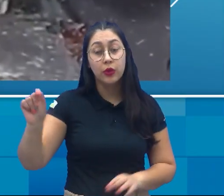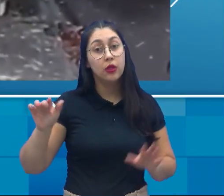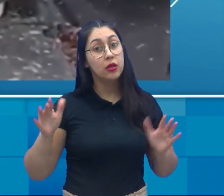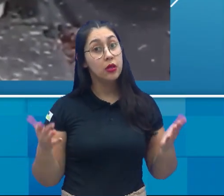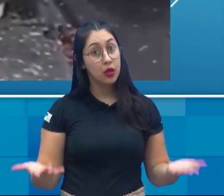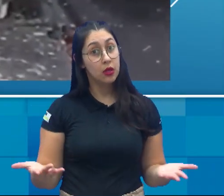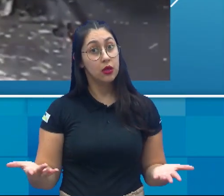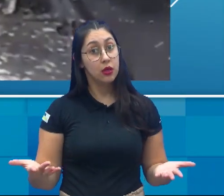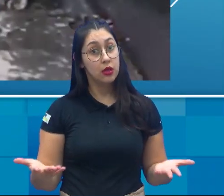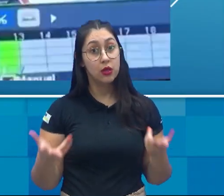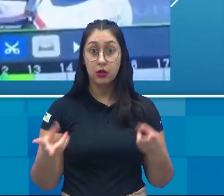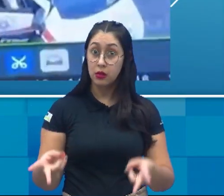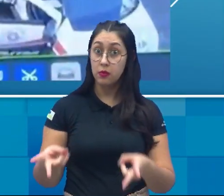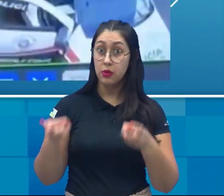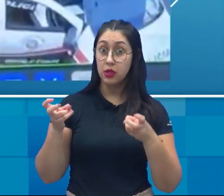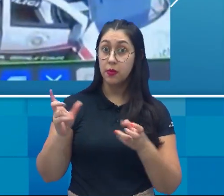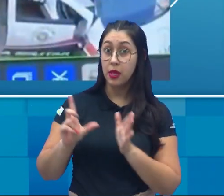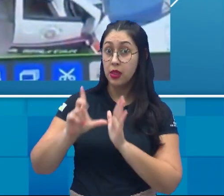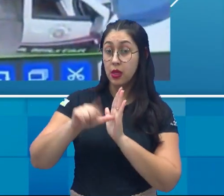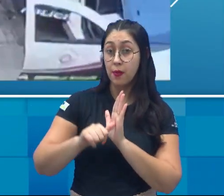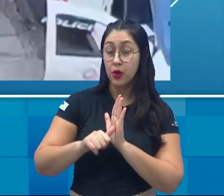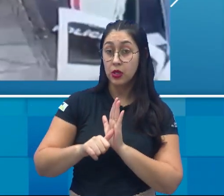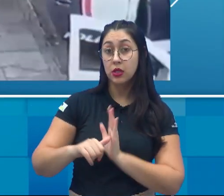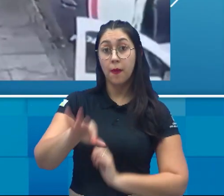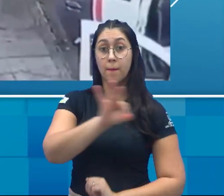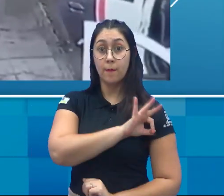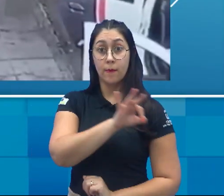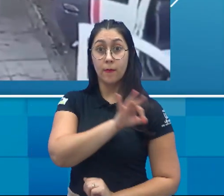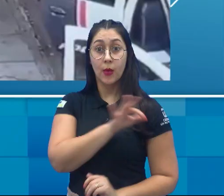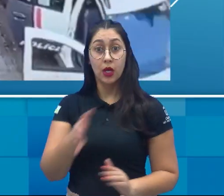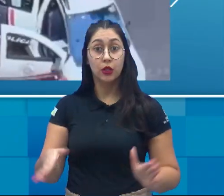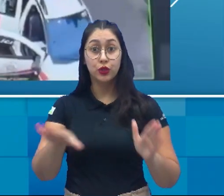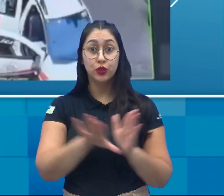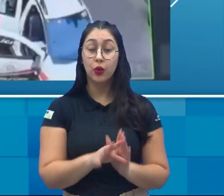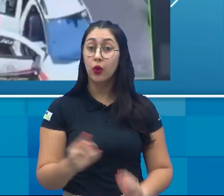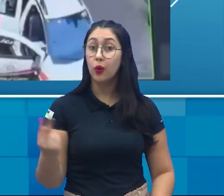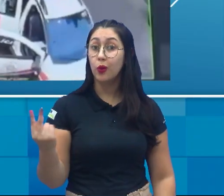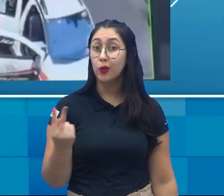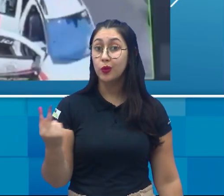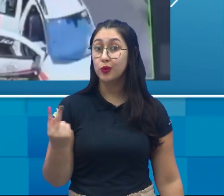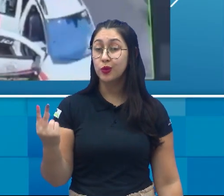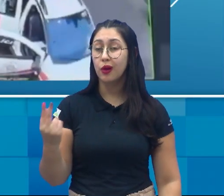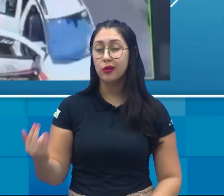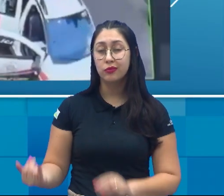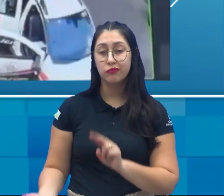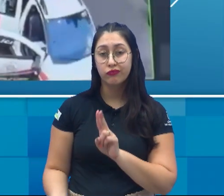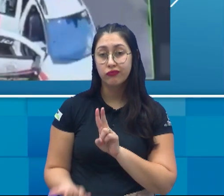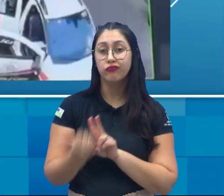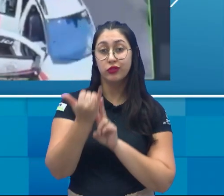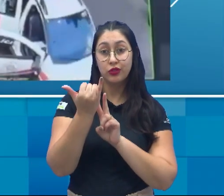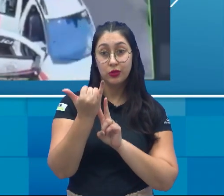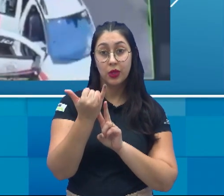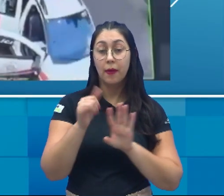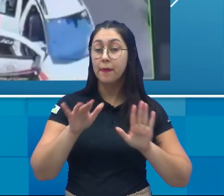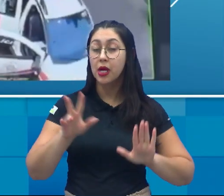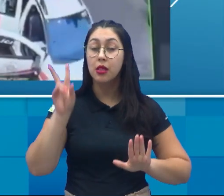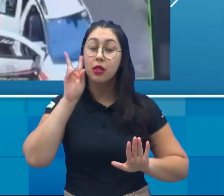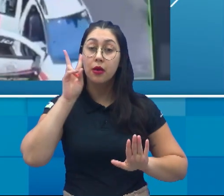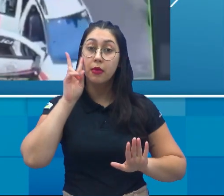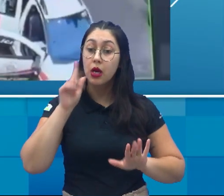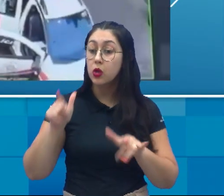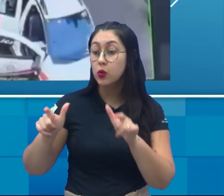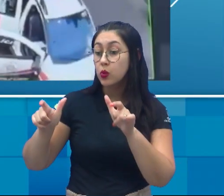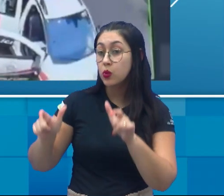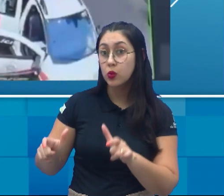ali, logo depois a polícia chegou para ver, essas são as vítimas. Só para lembrar que nesse